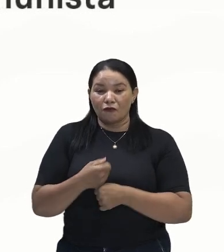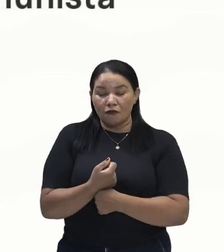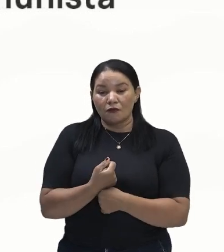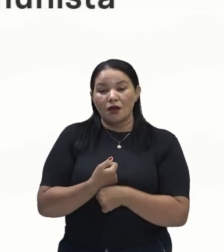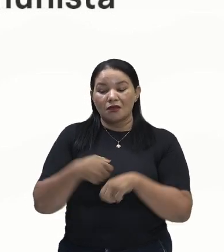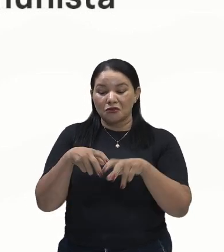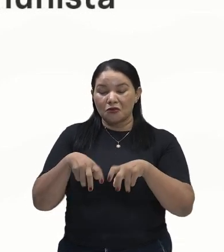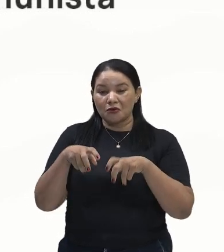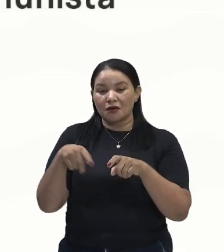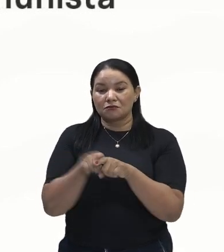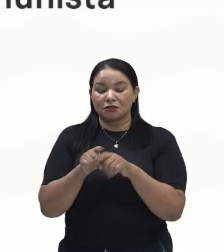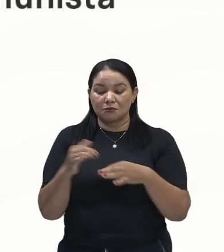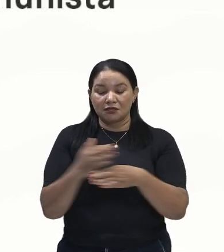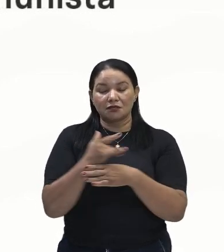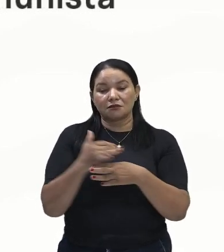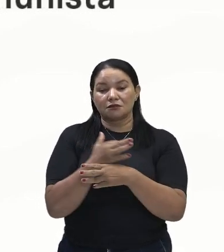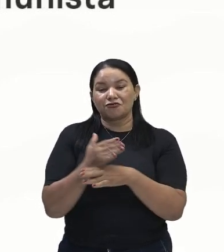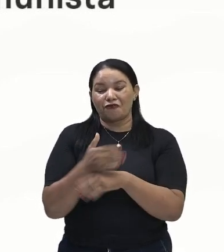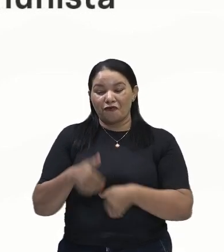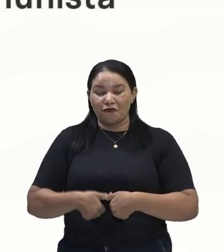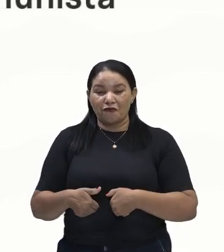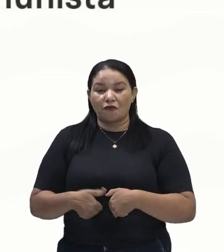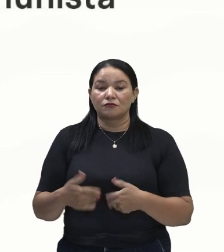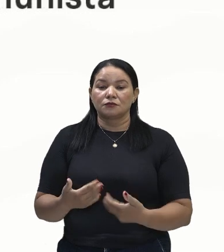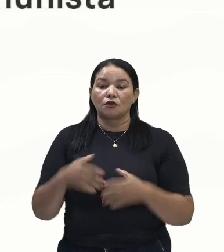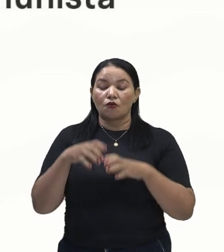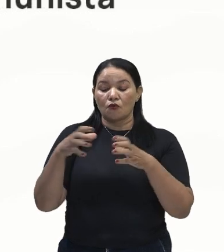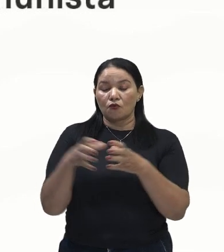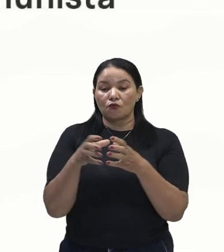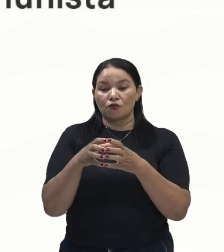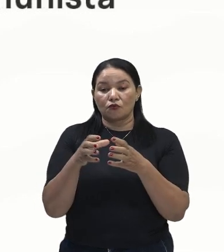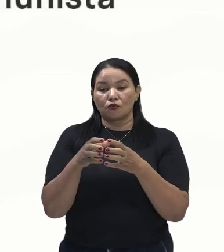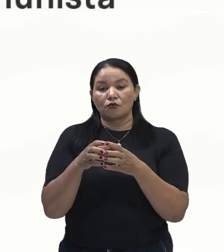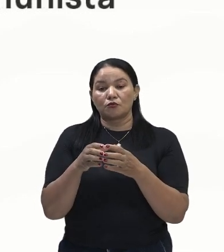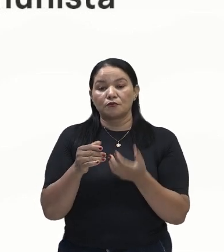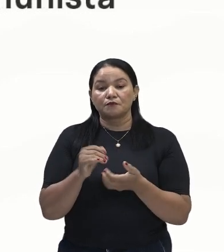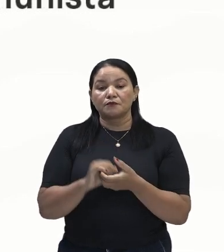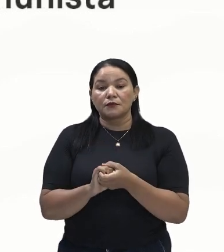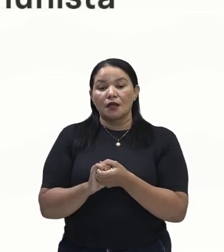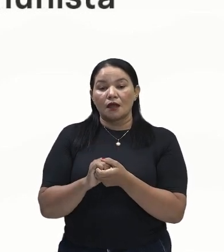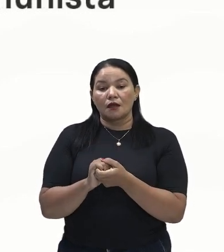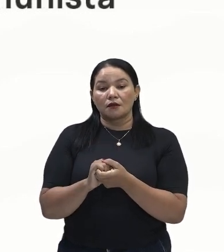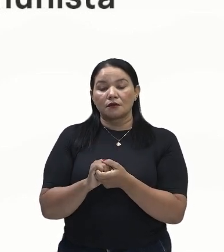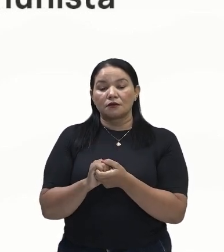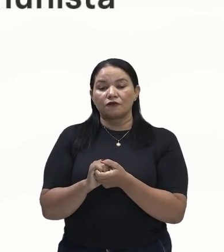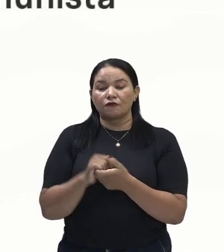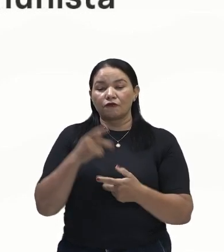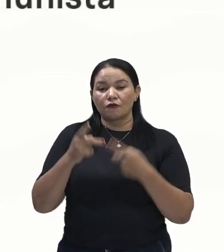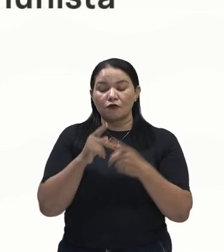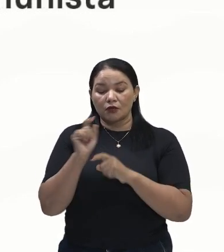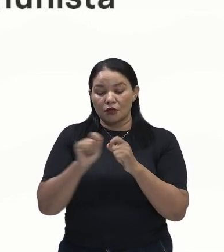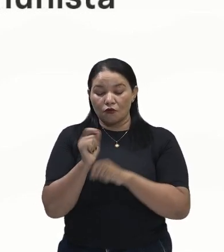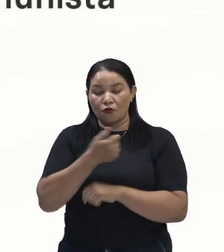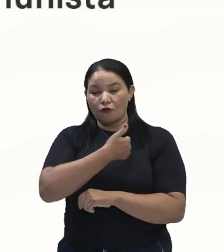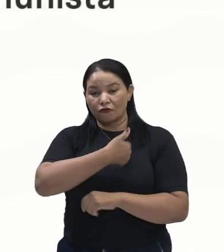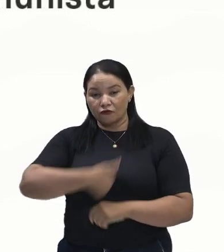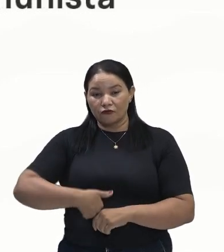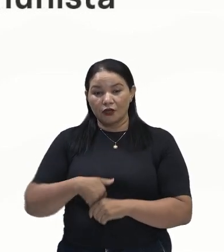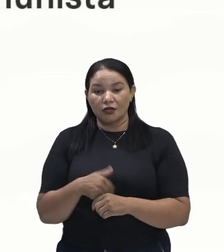quanto nas cidades. E os bolcheviques, eles pregavam a derrubada do governo provisório e